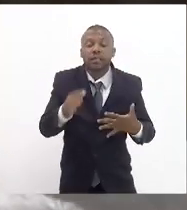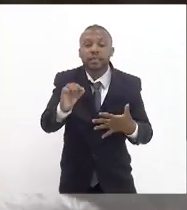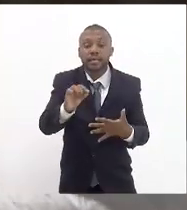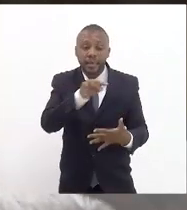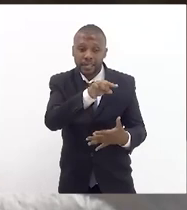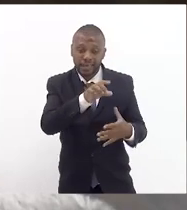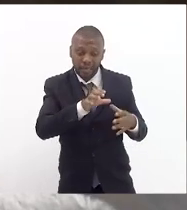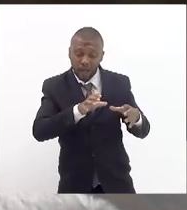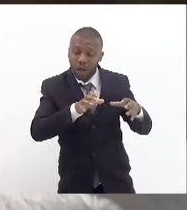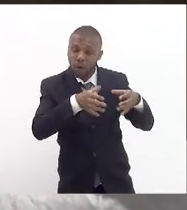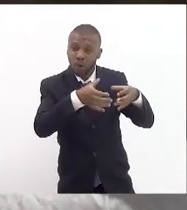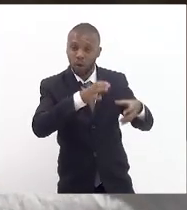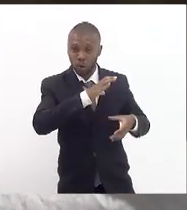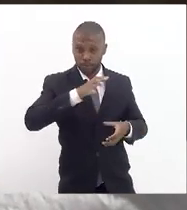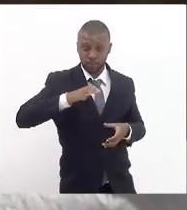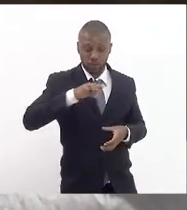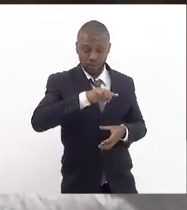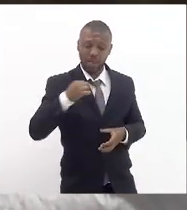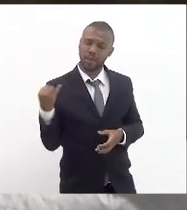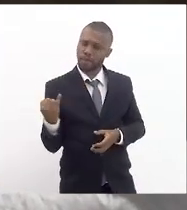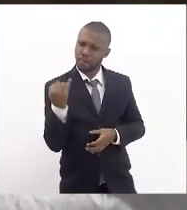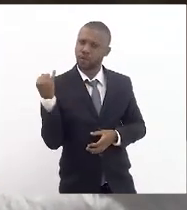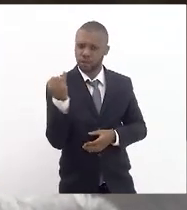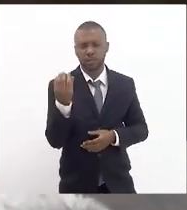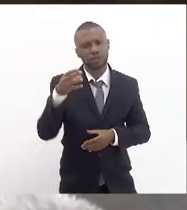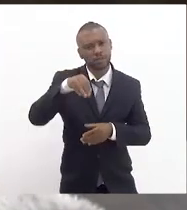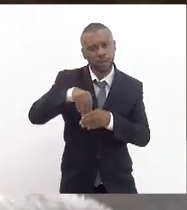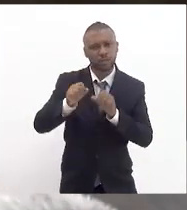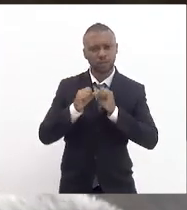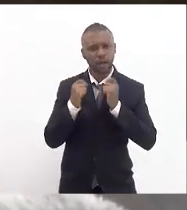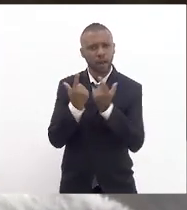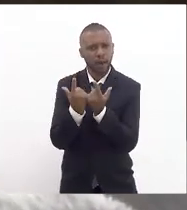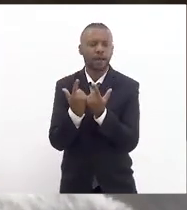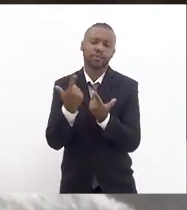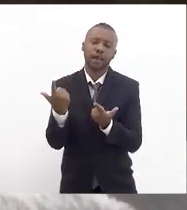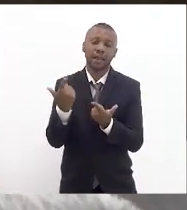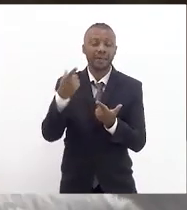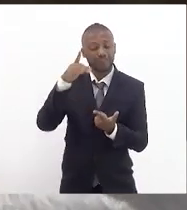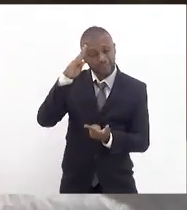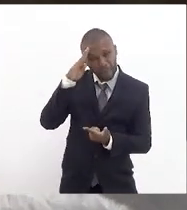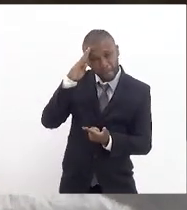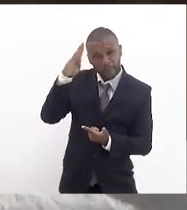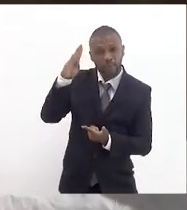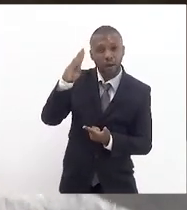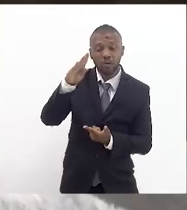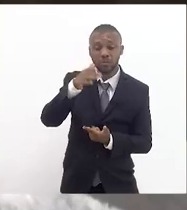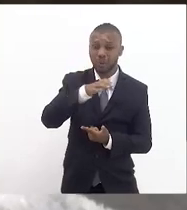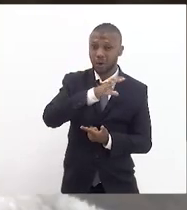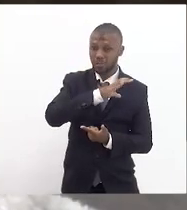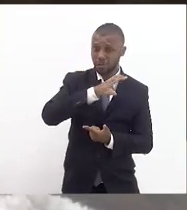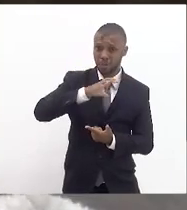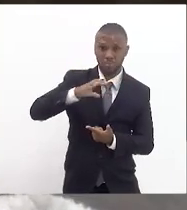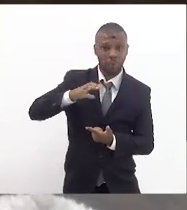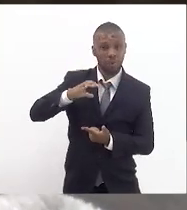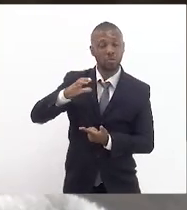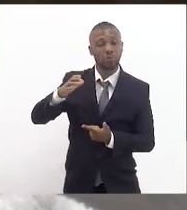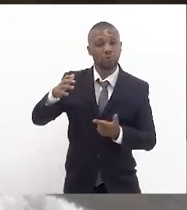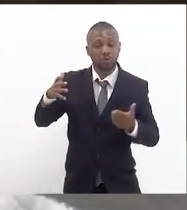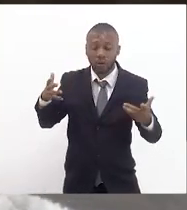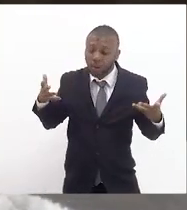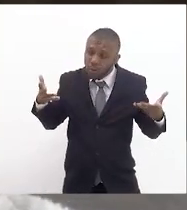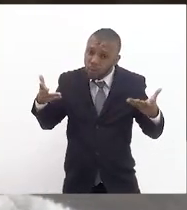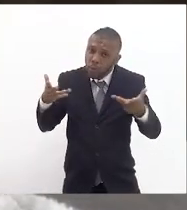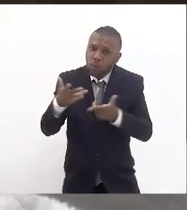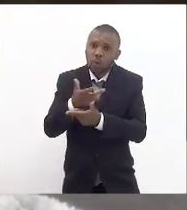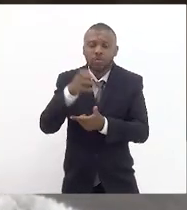das importantes comissões dessa casa, é, sem dúvida nenhuma, a comissão de um imenso aprendizado para